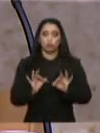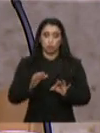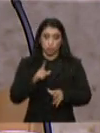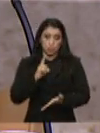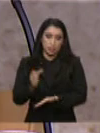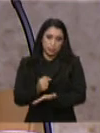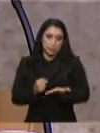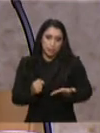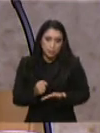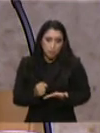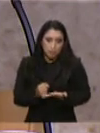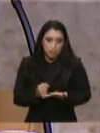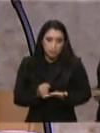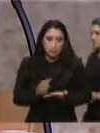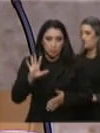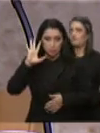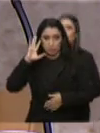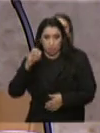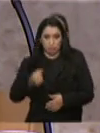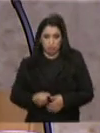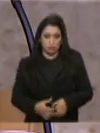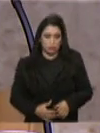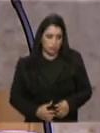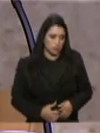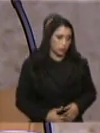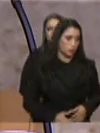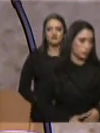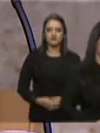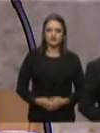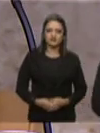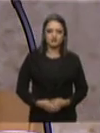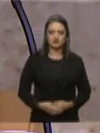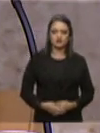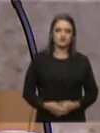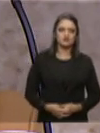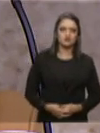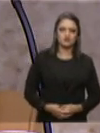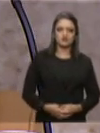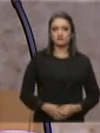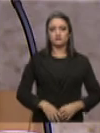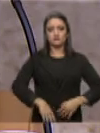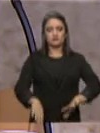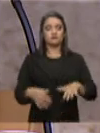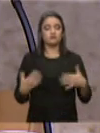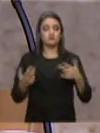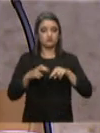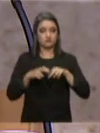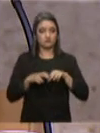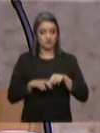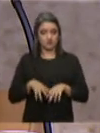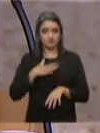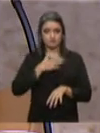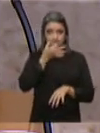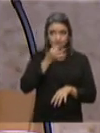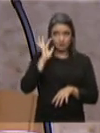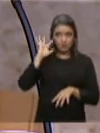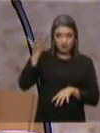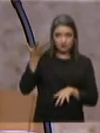embasaram, despiciando em decorrência, na minha visão, decisão judicial em